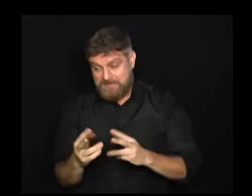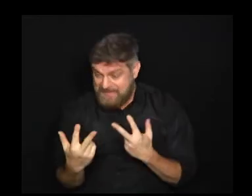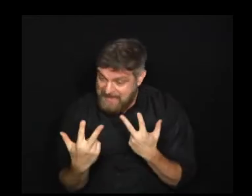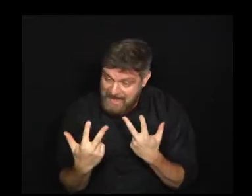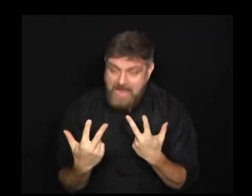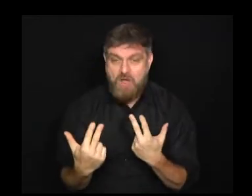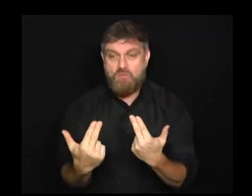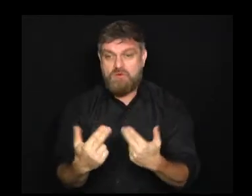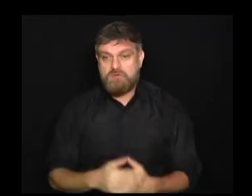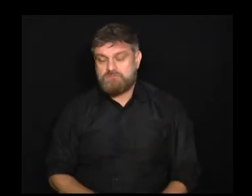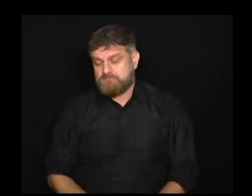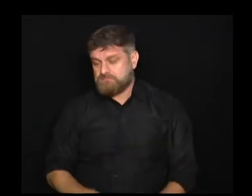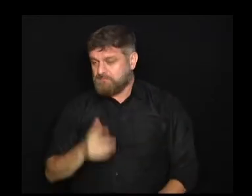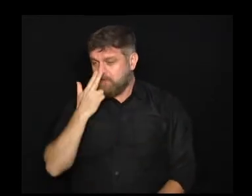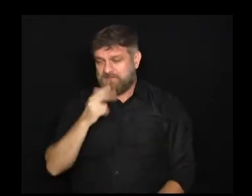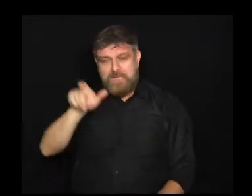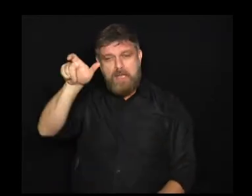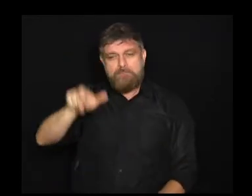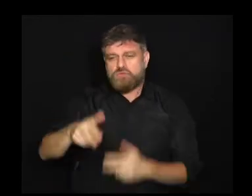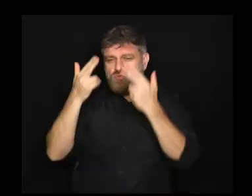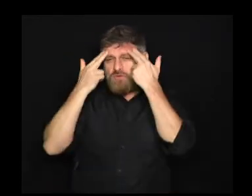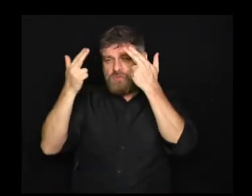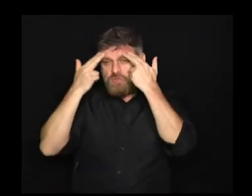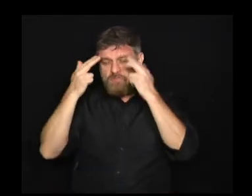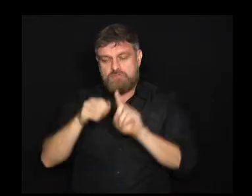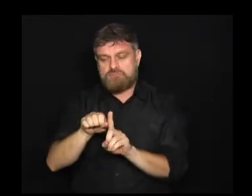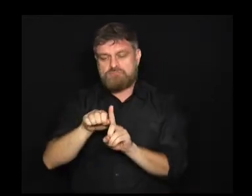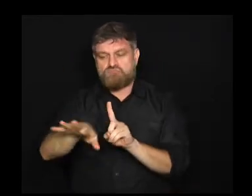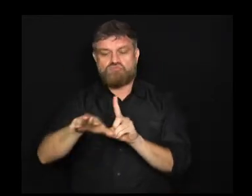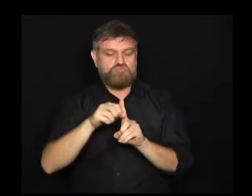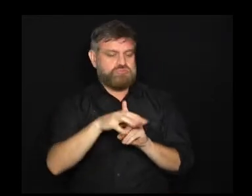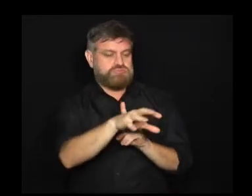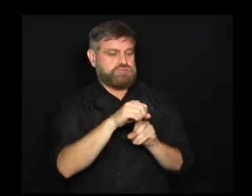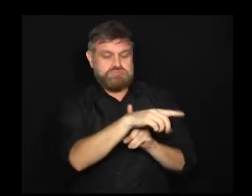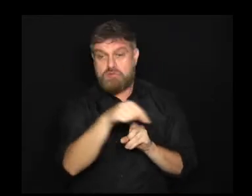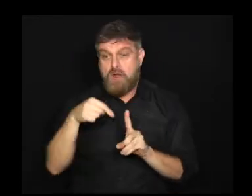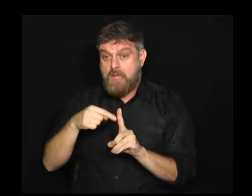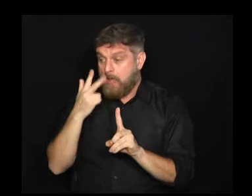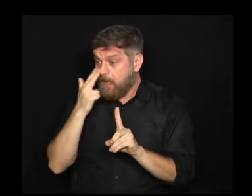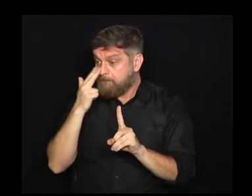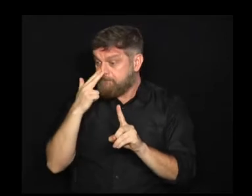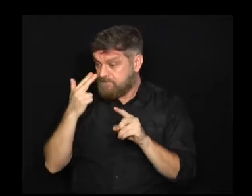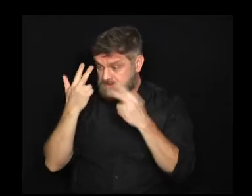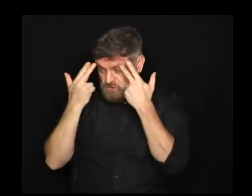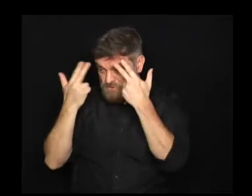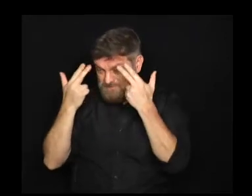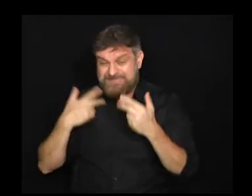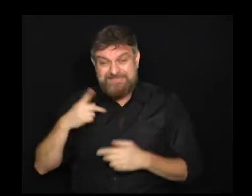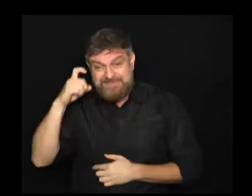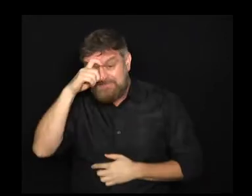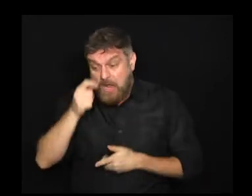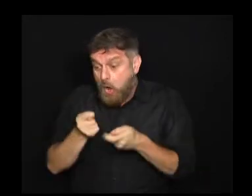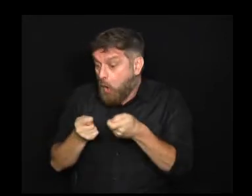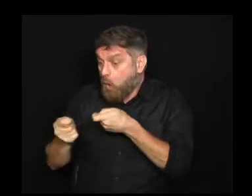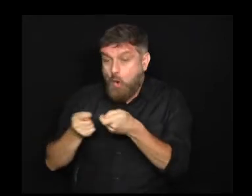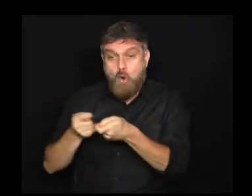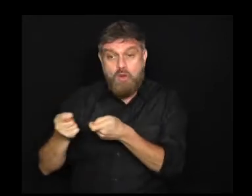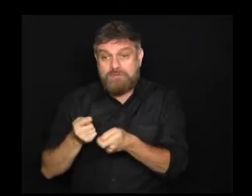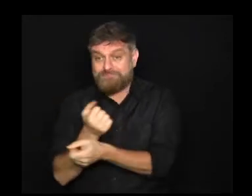coisa, que são pacientes que transmitem ainda no período que não tem sintoma. Isso dificulta muito o controle da